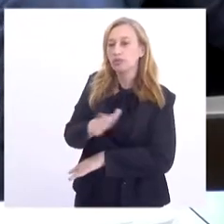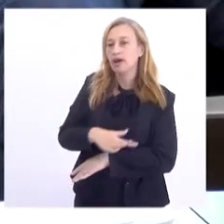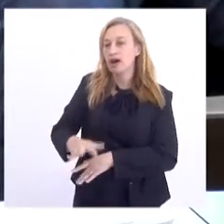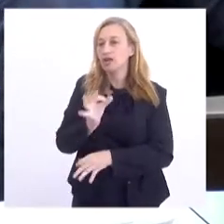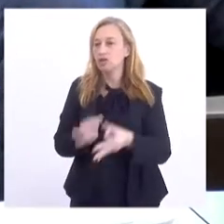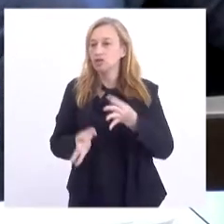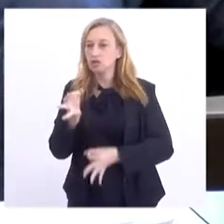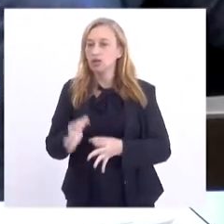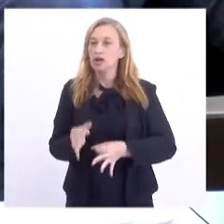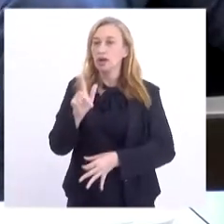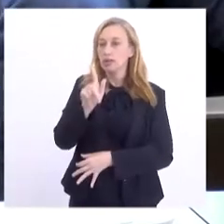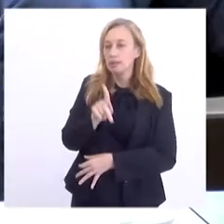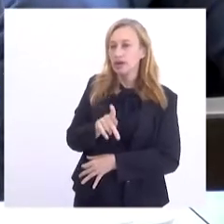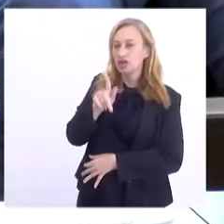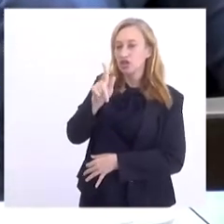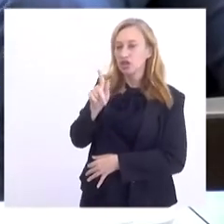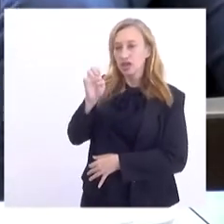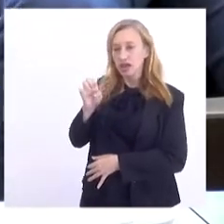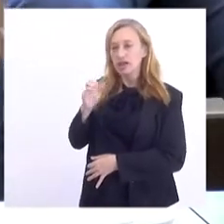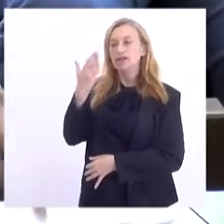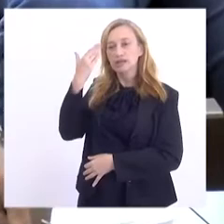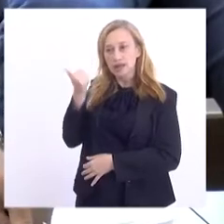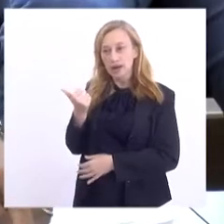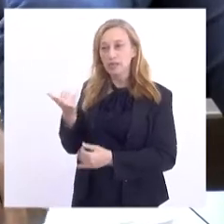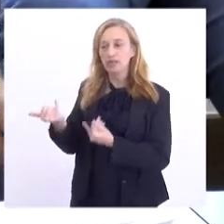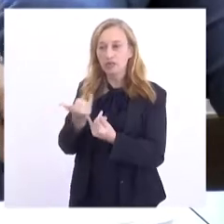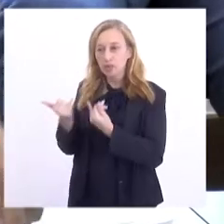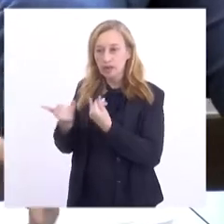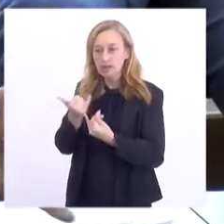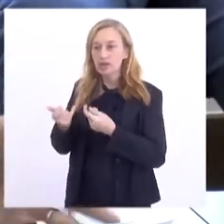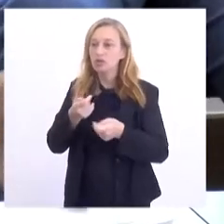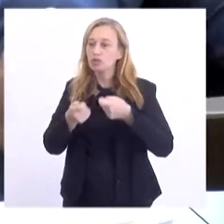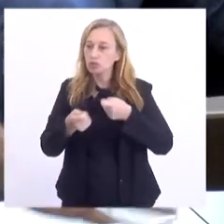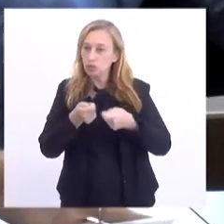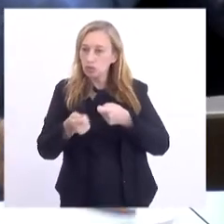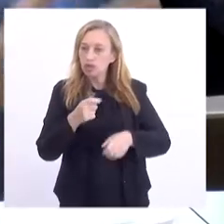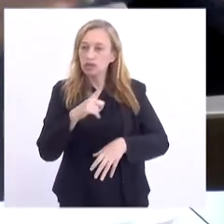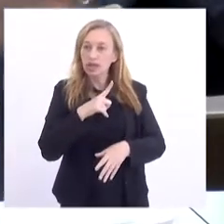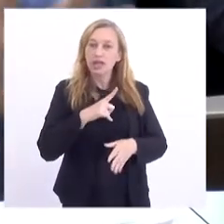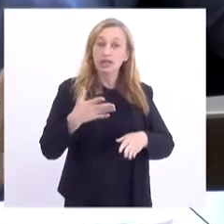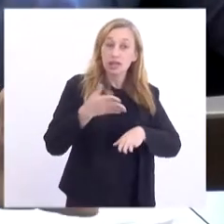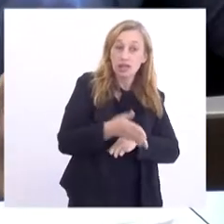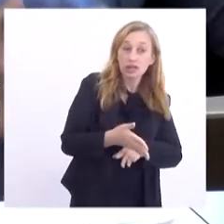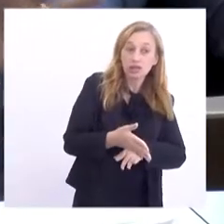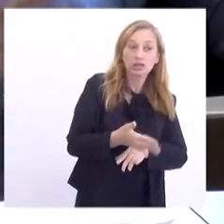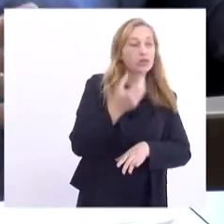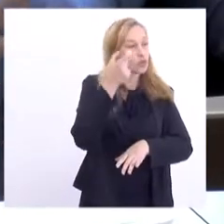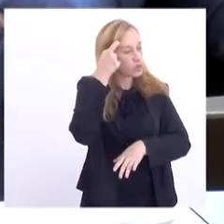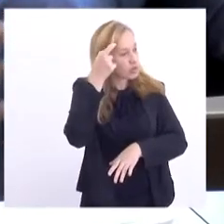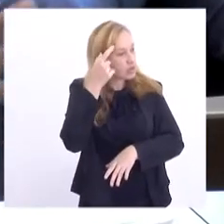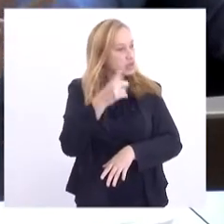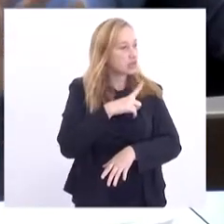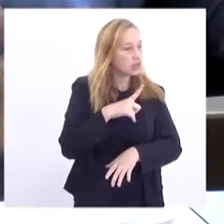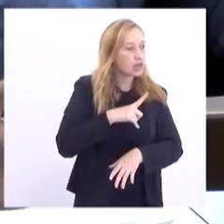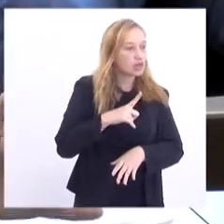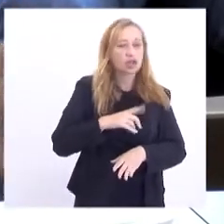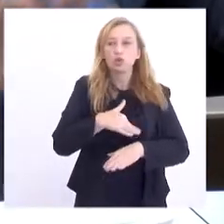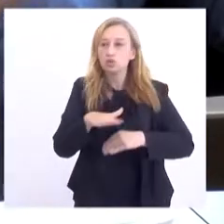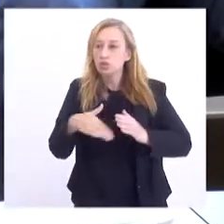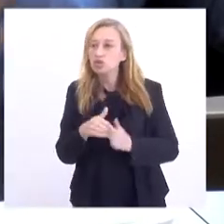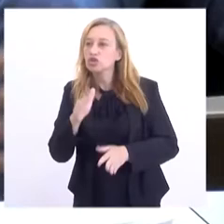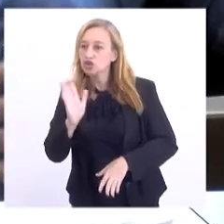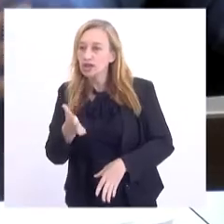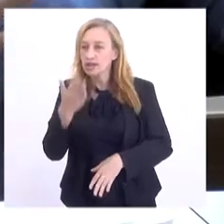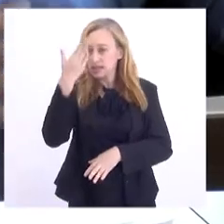a gente a ficar sabendo disso para ter o controle sobre Olha isso aqui entrou a gente tá ciência na casa já tá com todo mundo